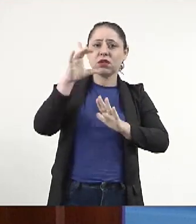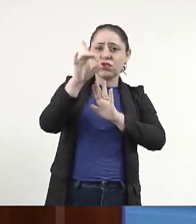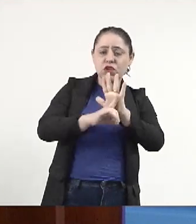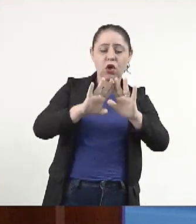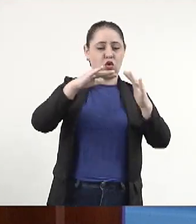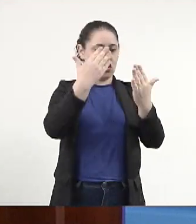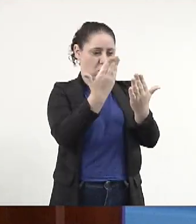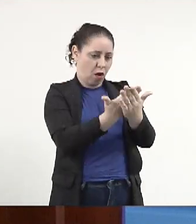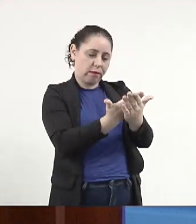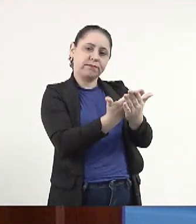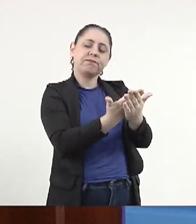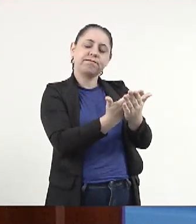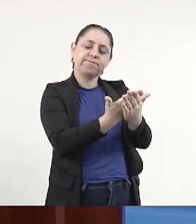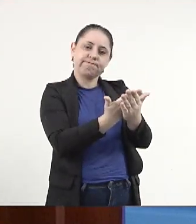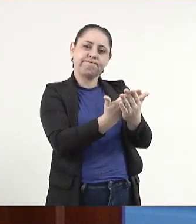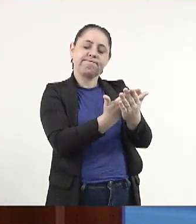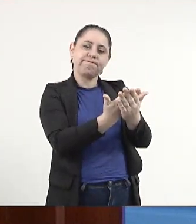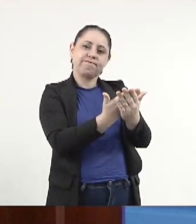direito à escola,